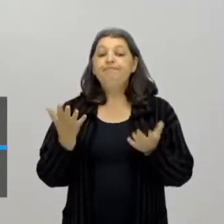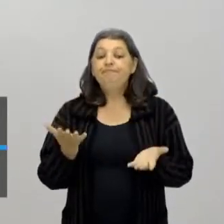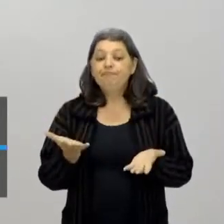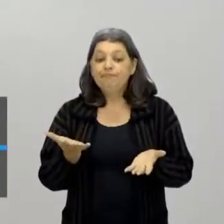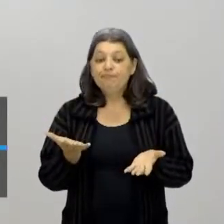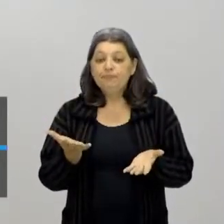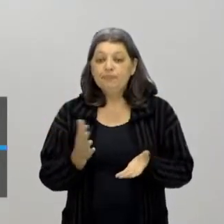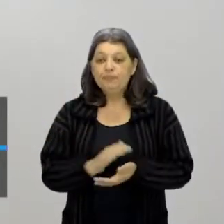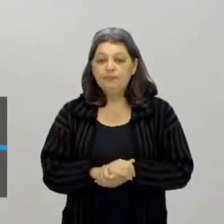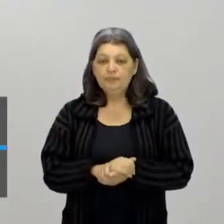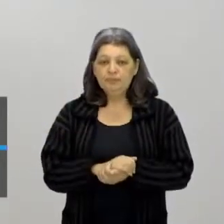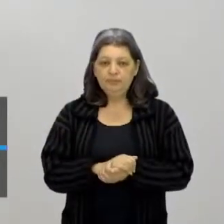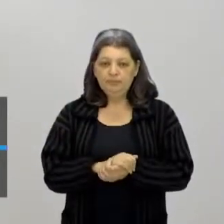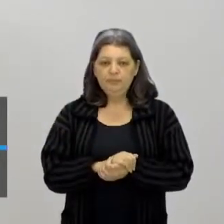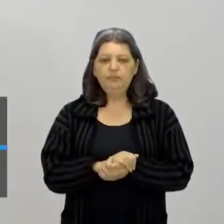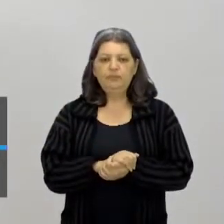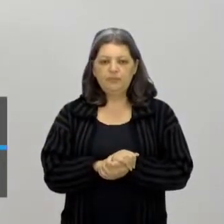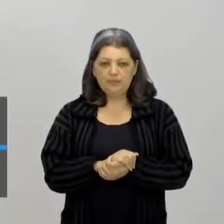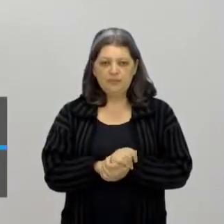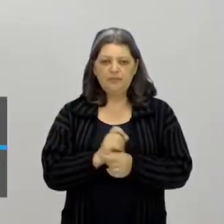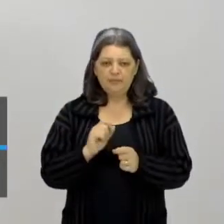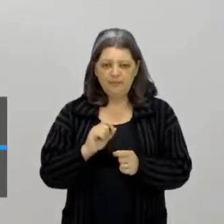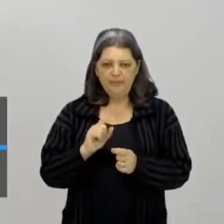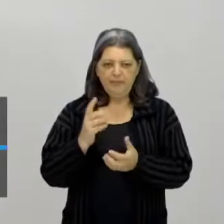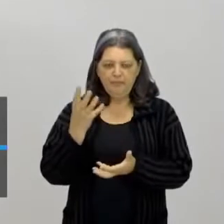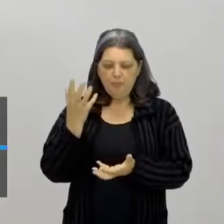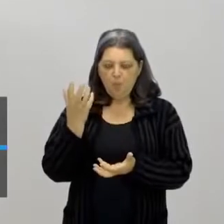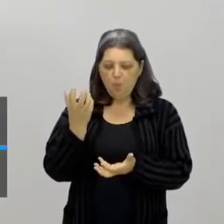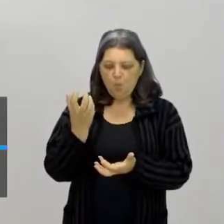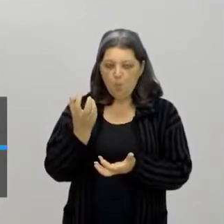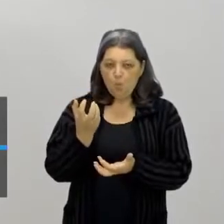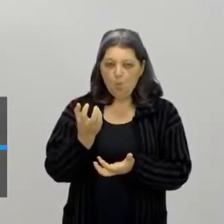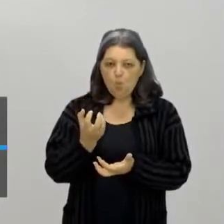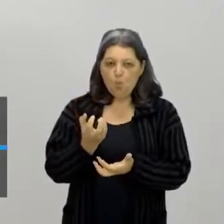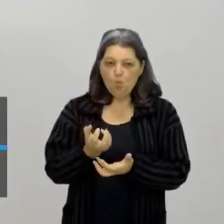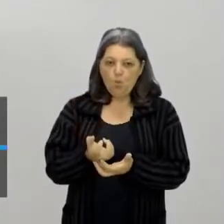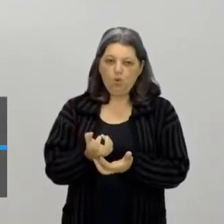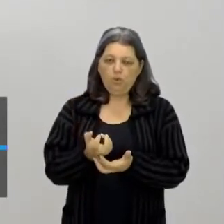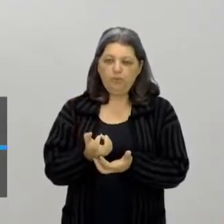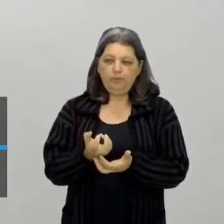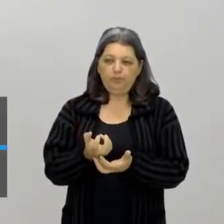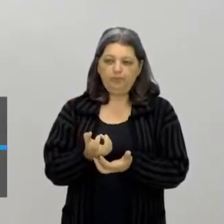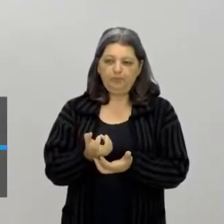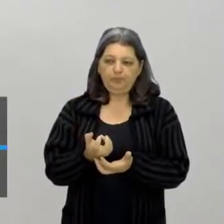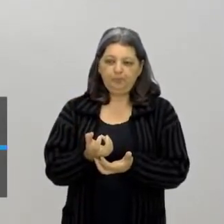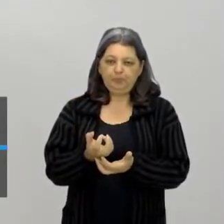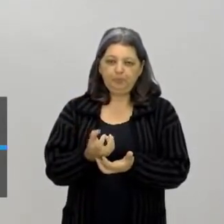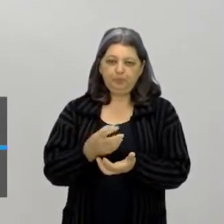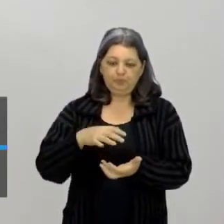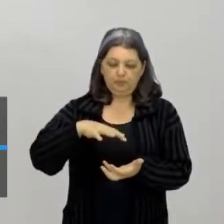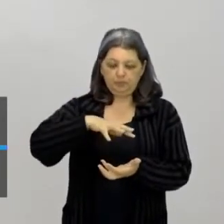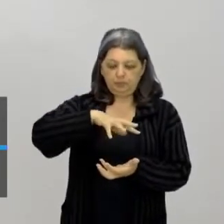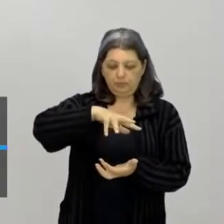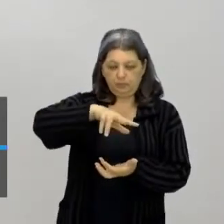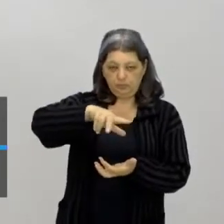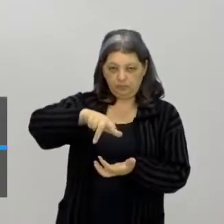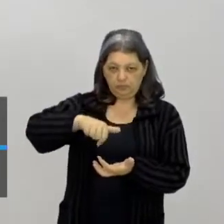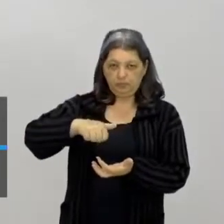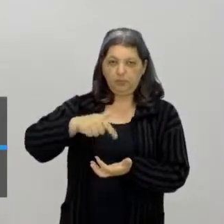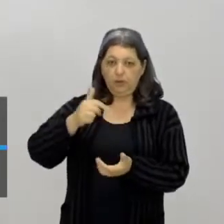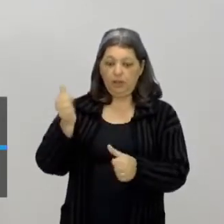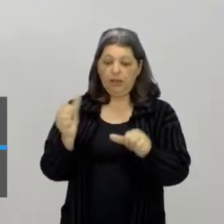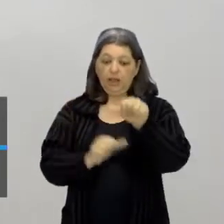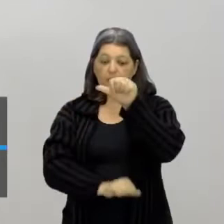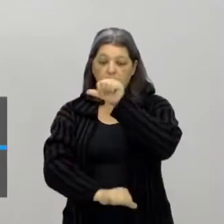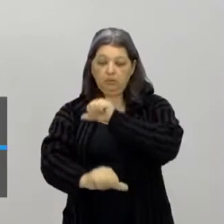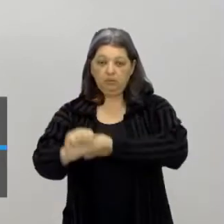vai acontecer? Você vai aumentar a retenção de calor na Terra e aí você vai causar, é claro, alterações climáticas.